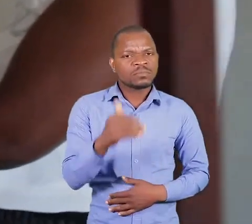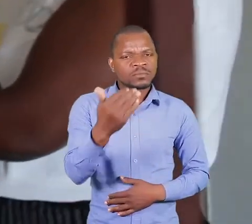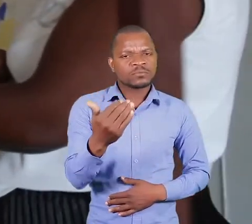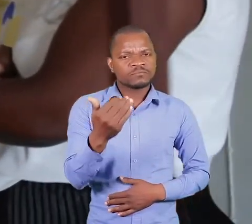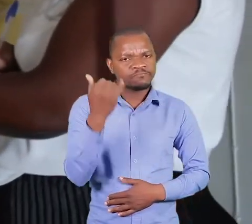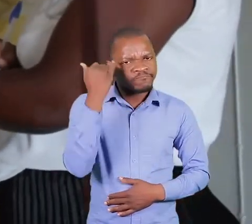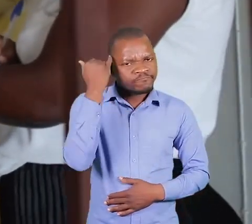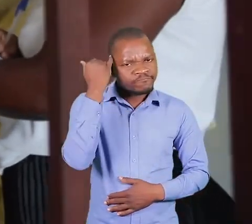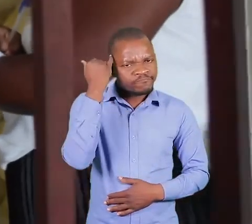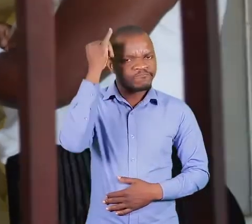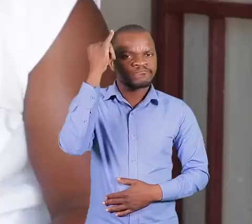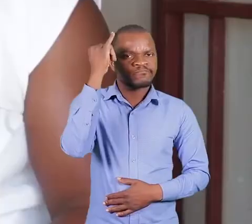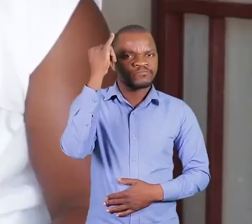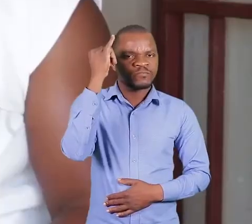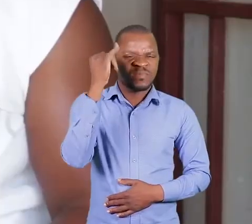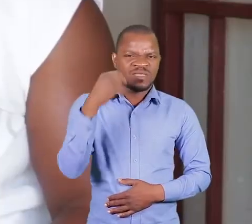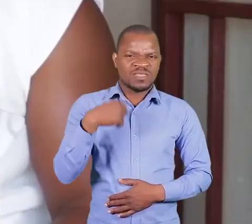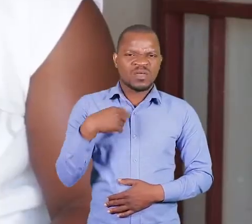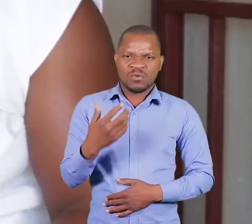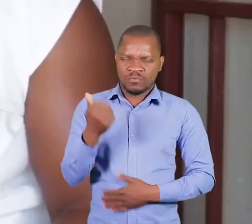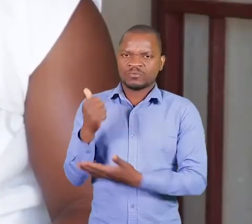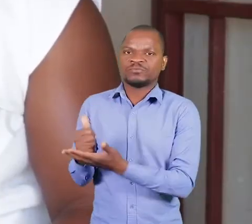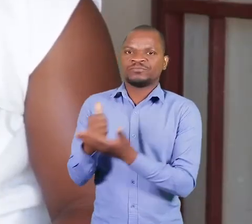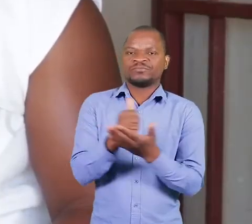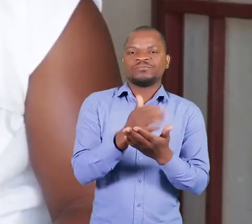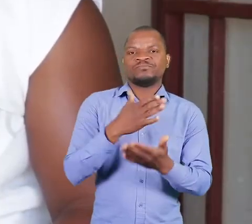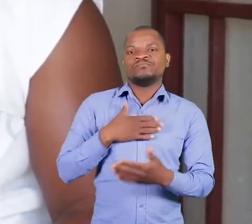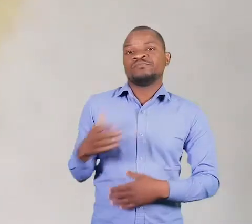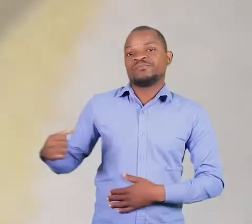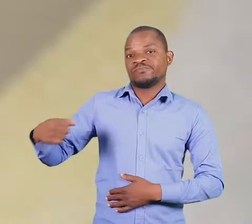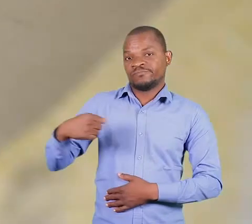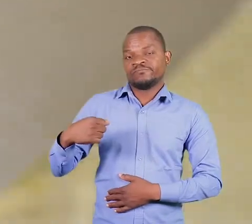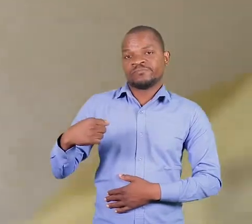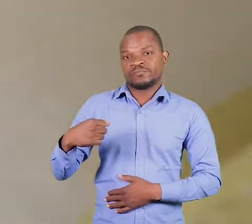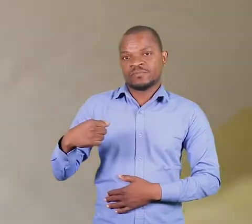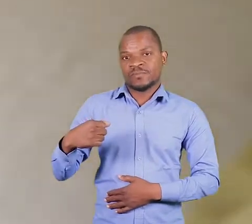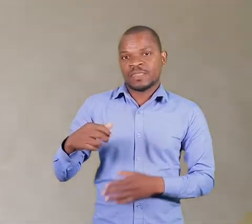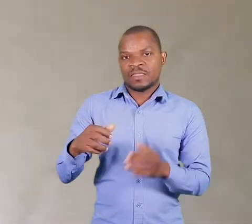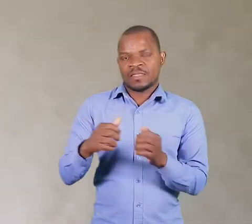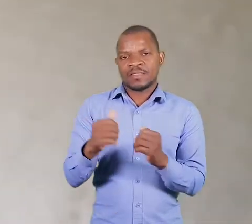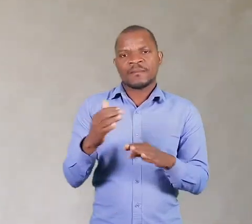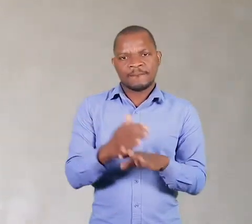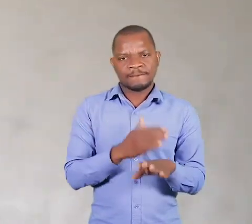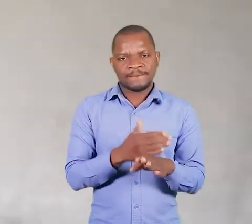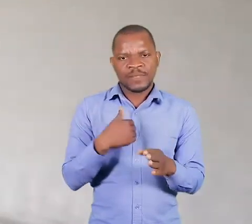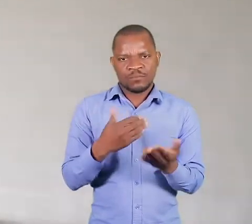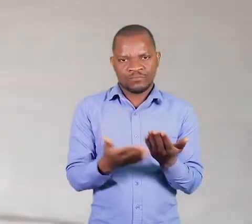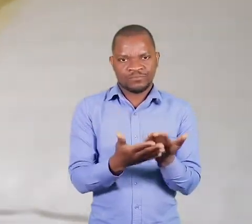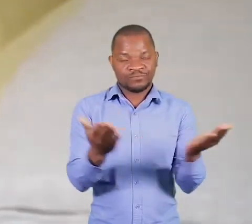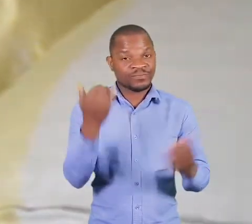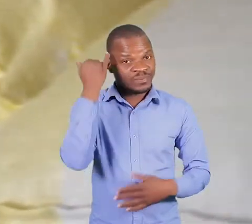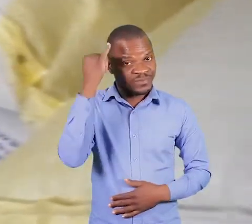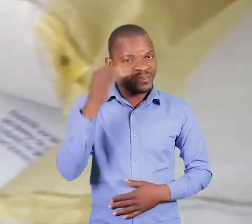É daí que surge esse pensamento, deixa eu lhe ajudar com alguma coisa. Já ela aplaudiu a